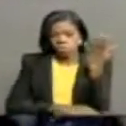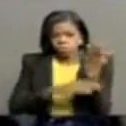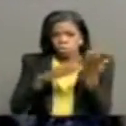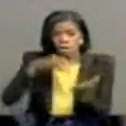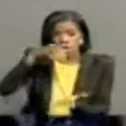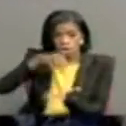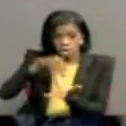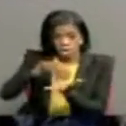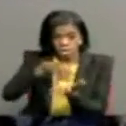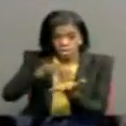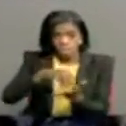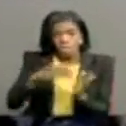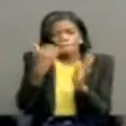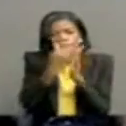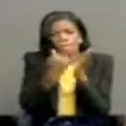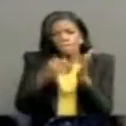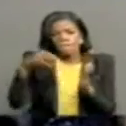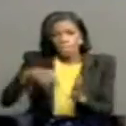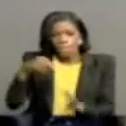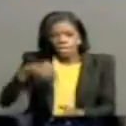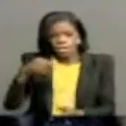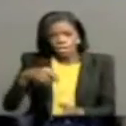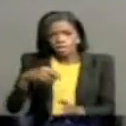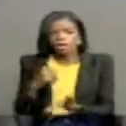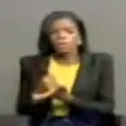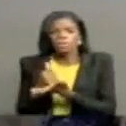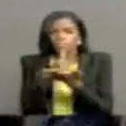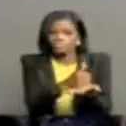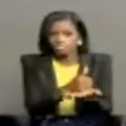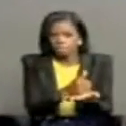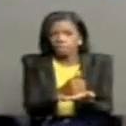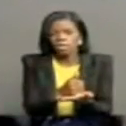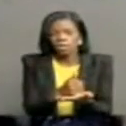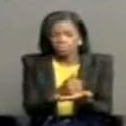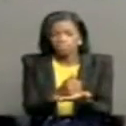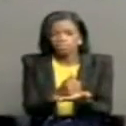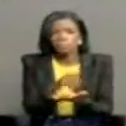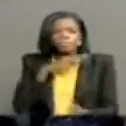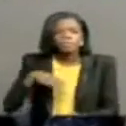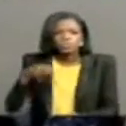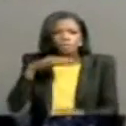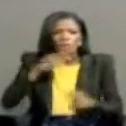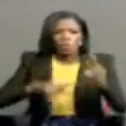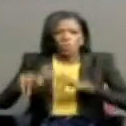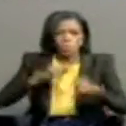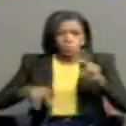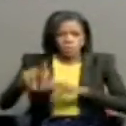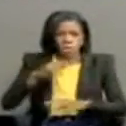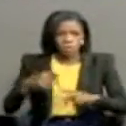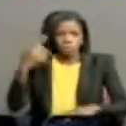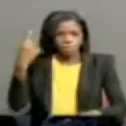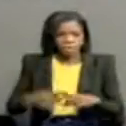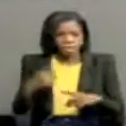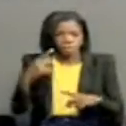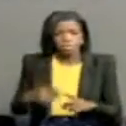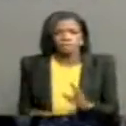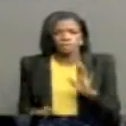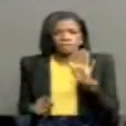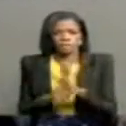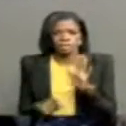implementação, responder a demandas concretas. Ou seja, as iniciativas de inclusão produtiva para